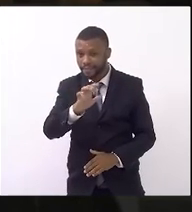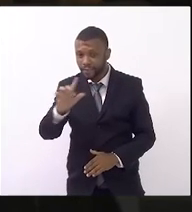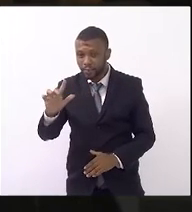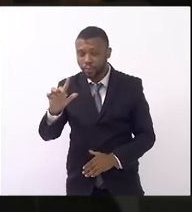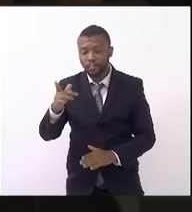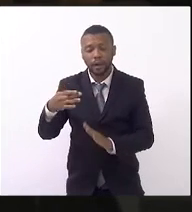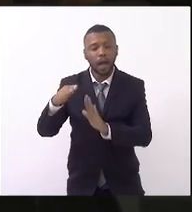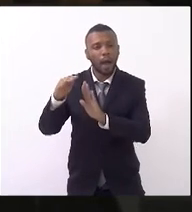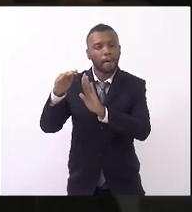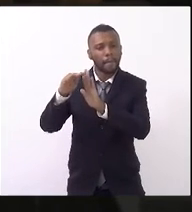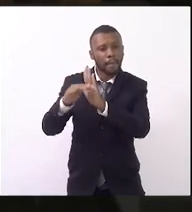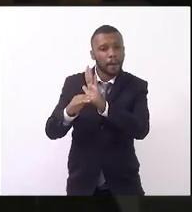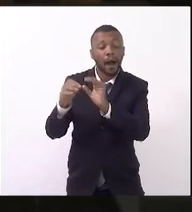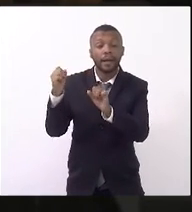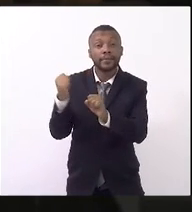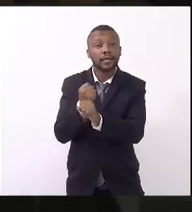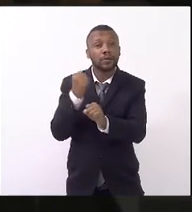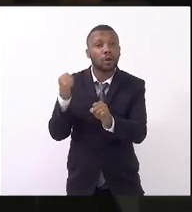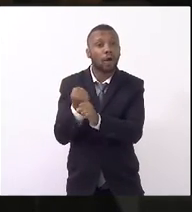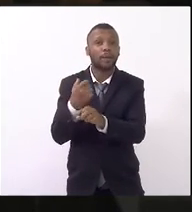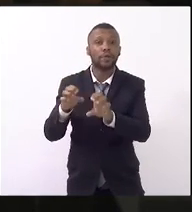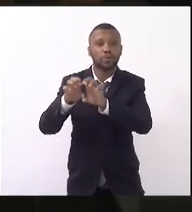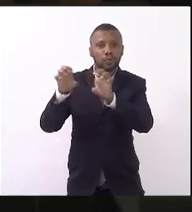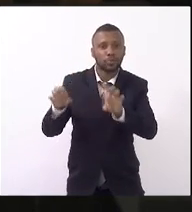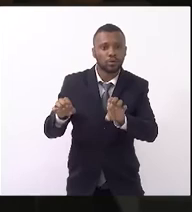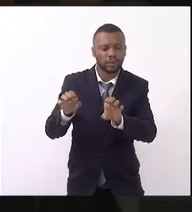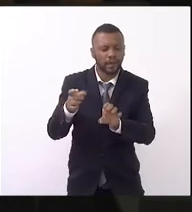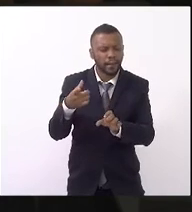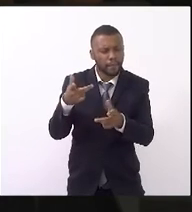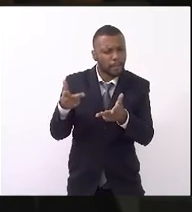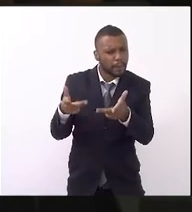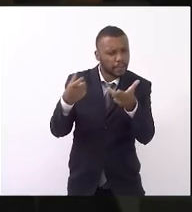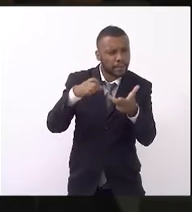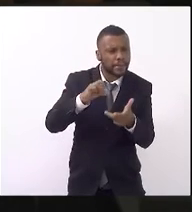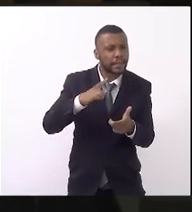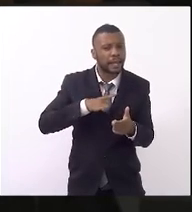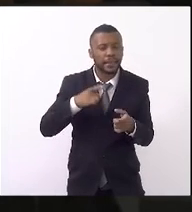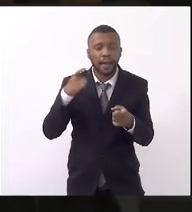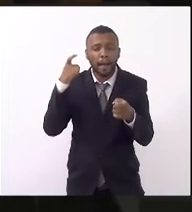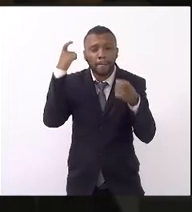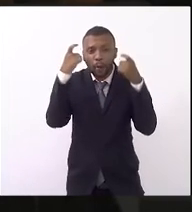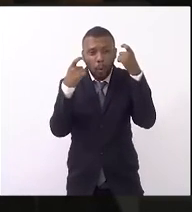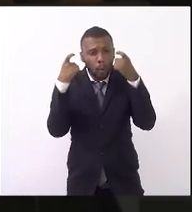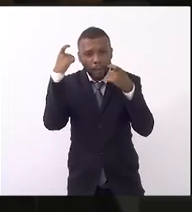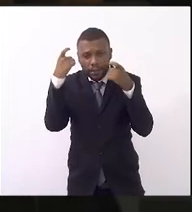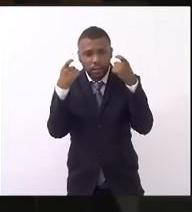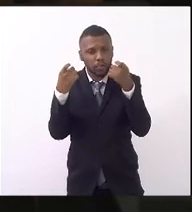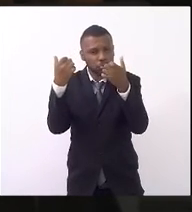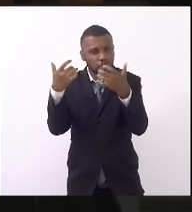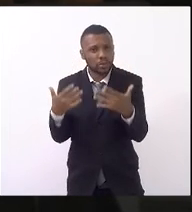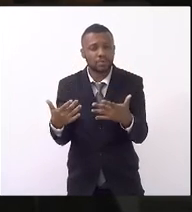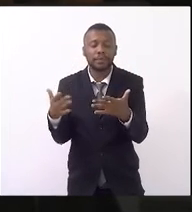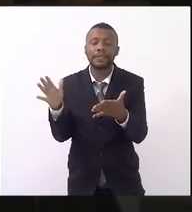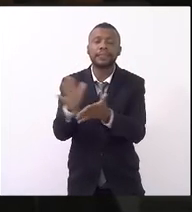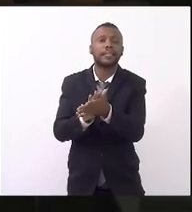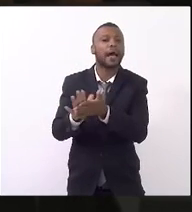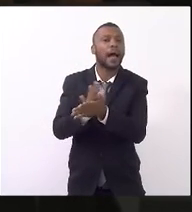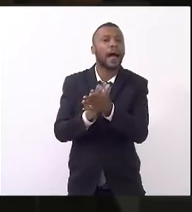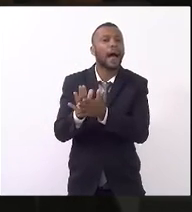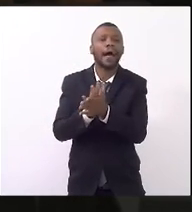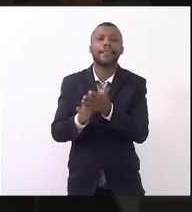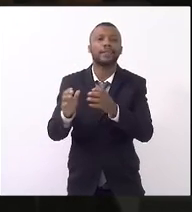estruturantes. E ver se reina essa preocupação que eu estou falando. Não tem nada de